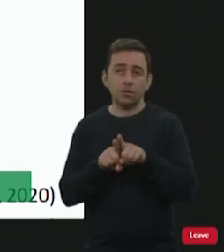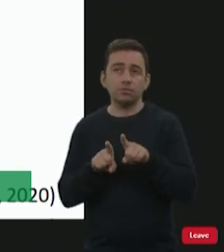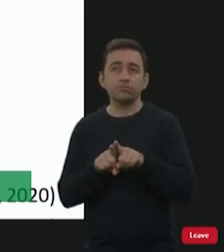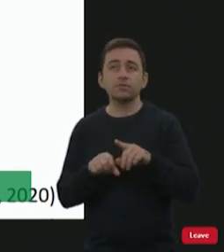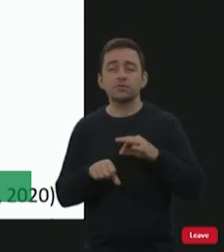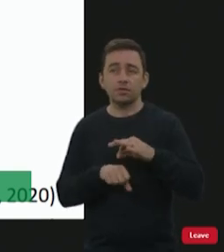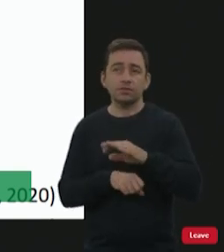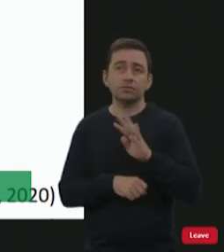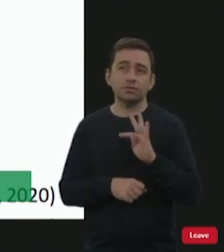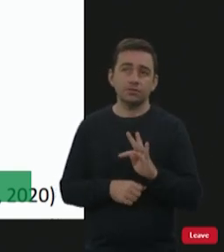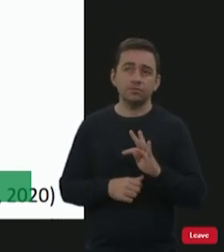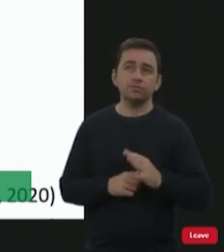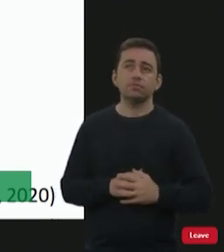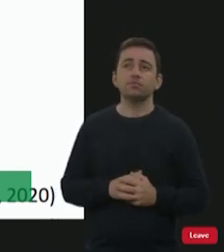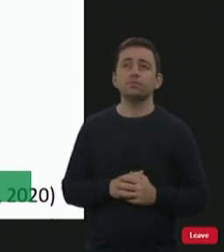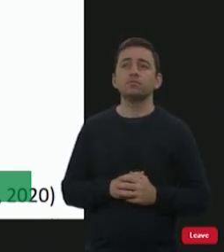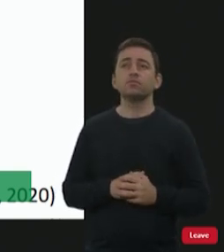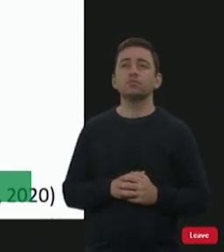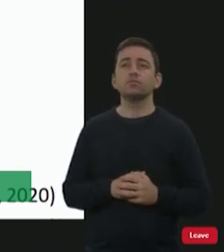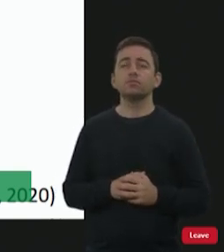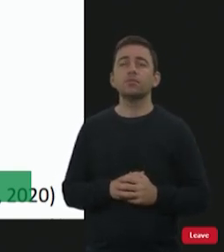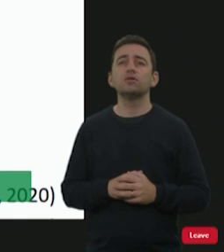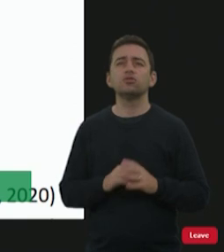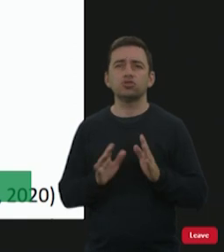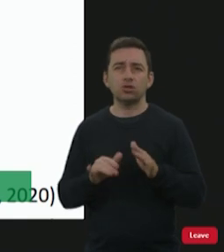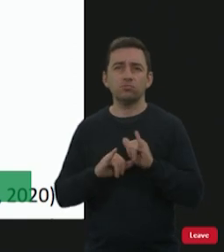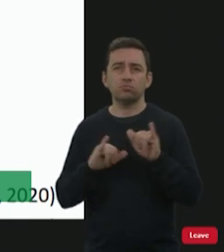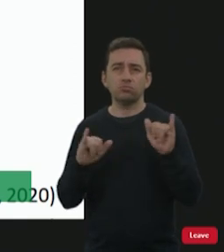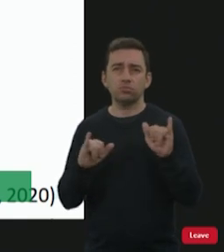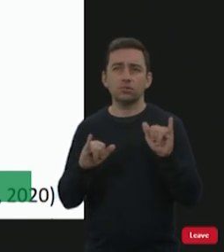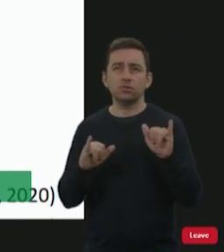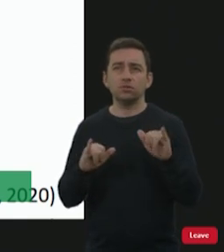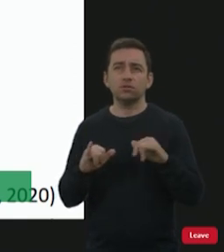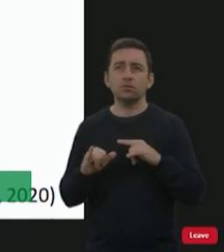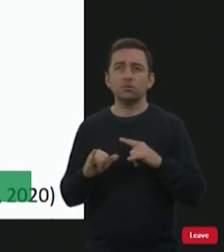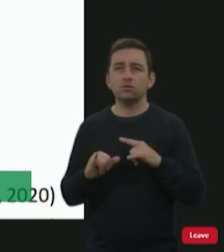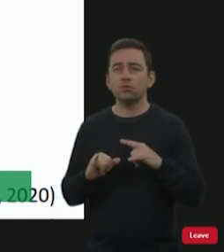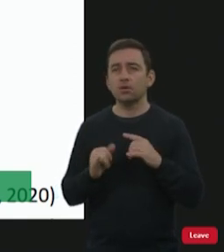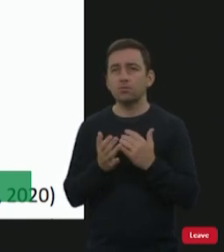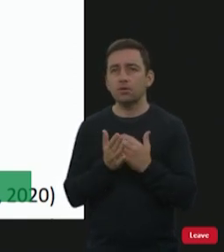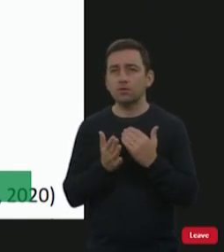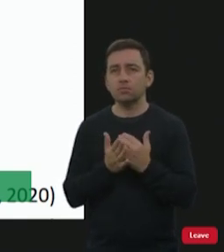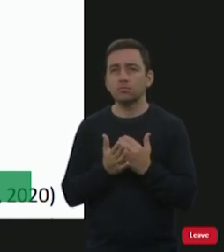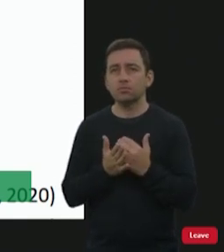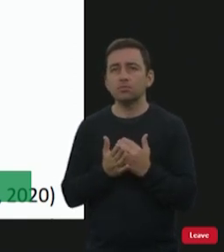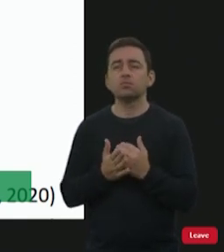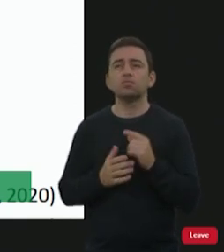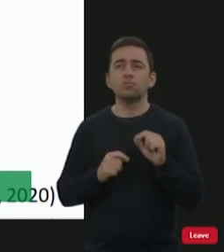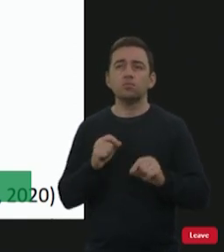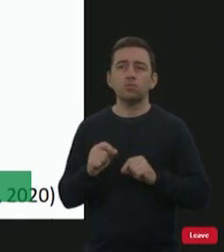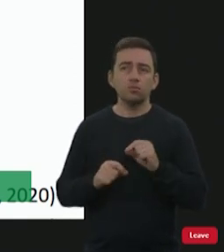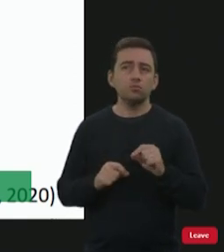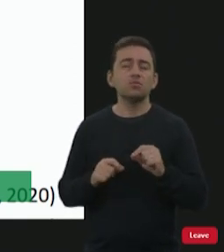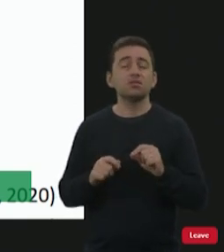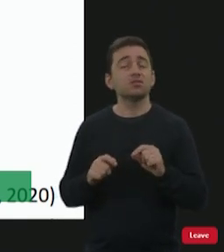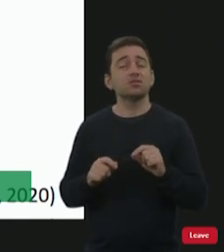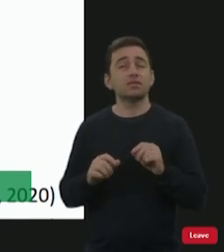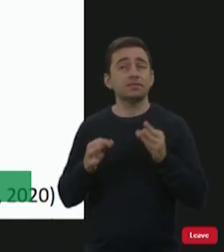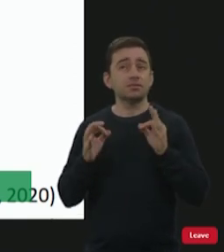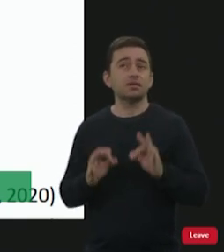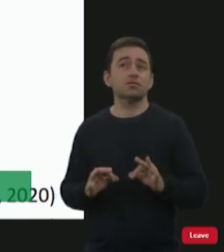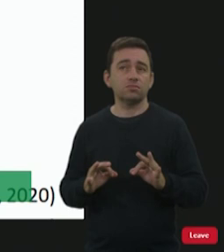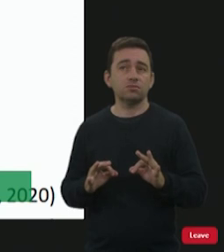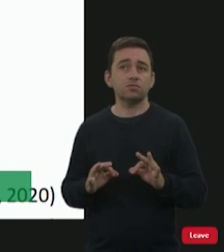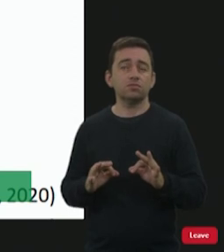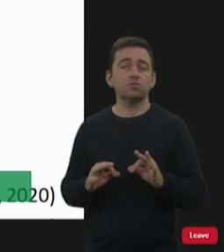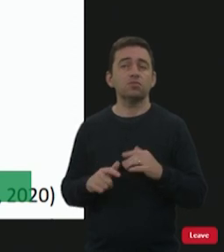T. Foram relatados em doentes e... provavelmente se deveu